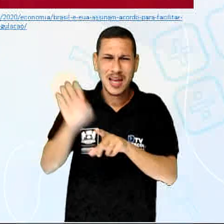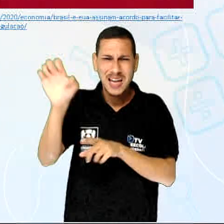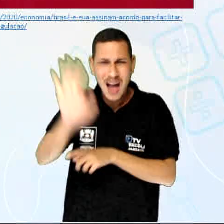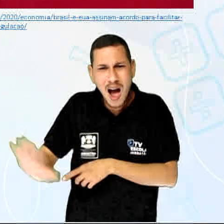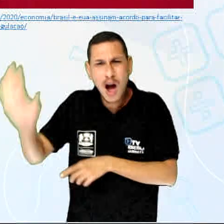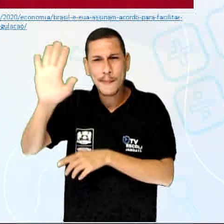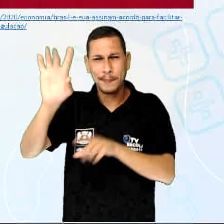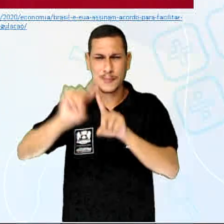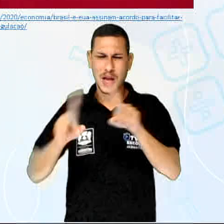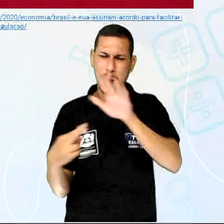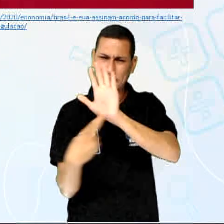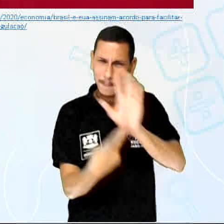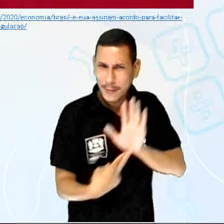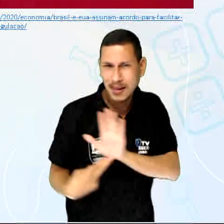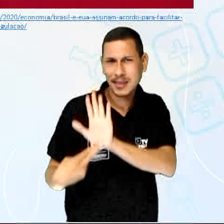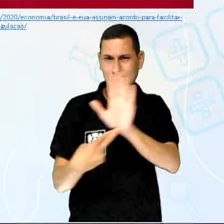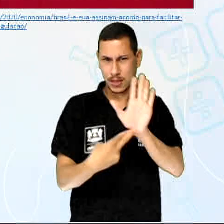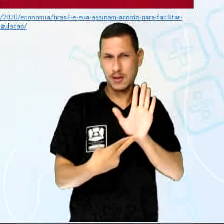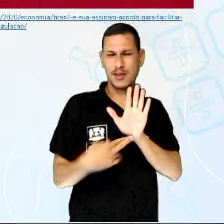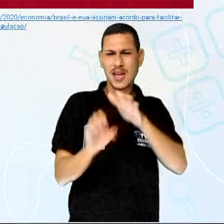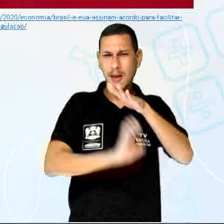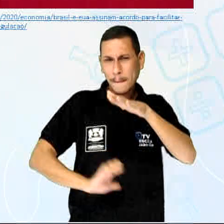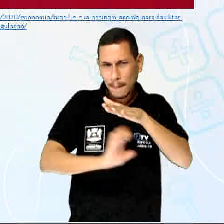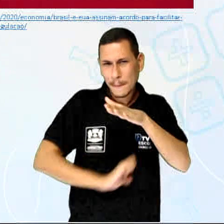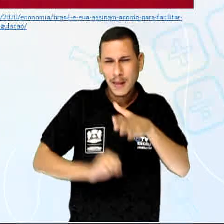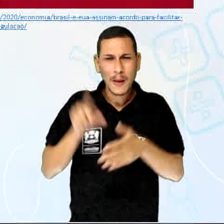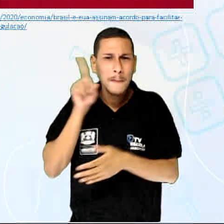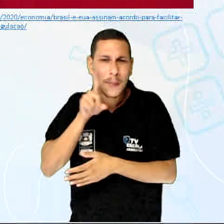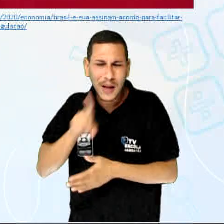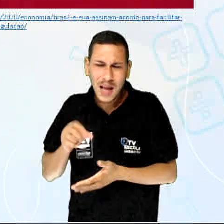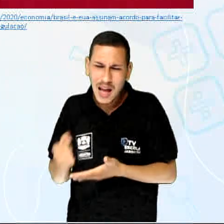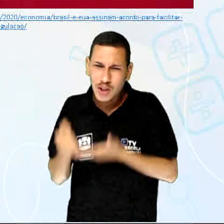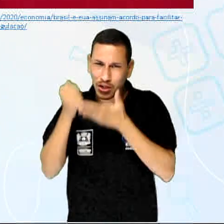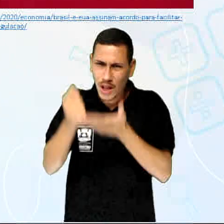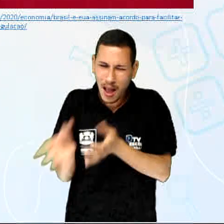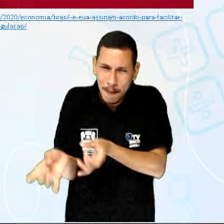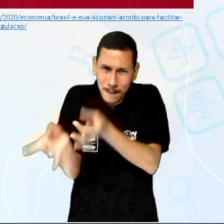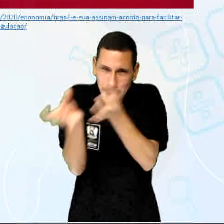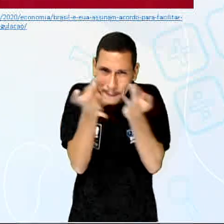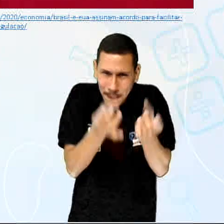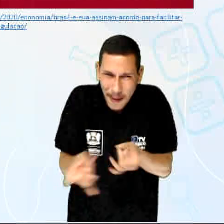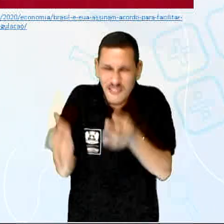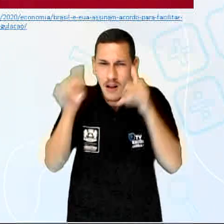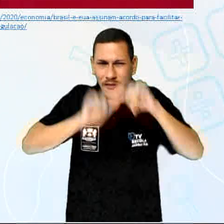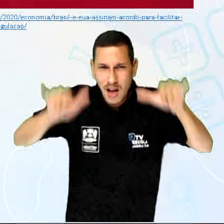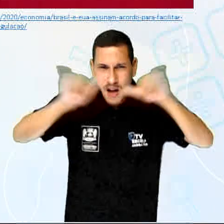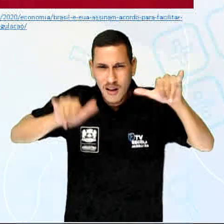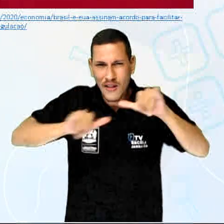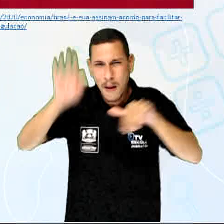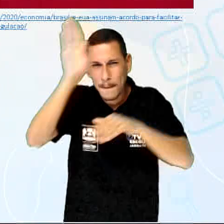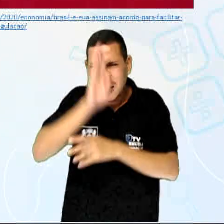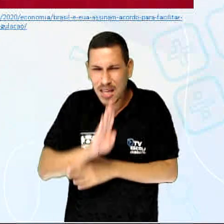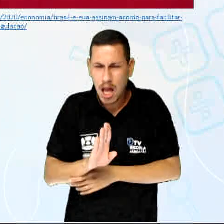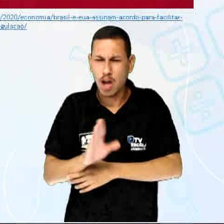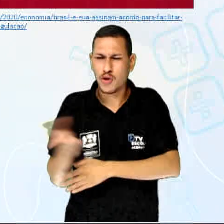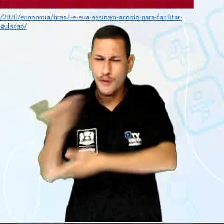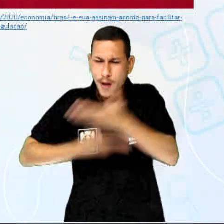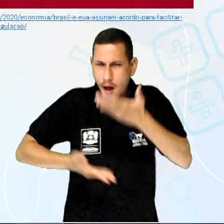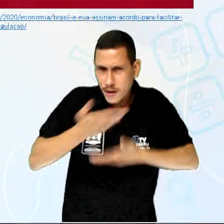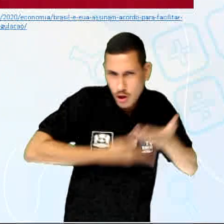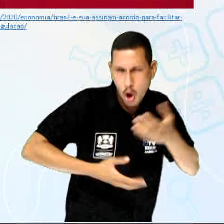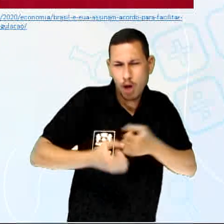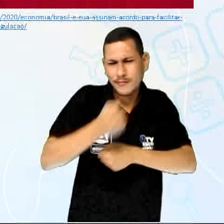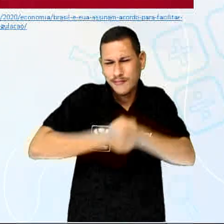presença de multinacionais norte-americanas, auxiliadas por um mercado publicitário brasileiro que possui amplas relações ao longo de